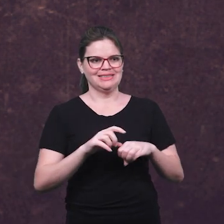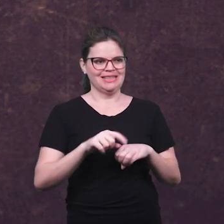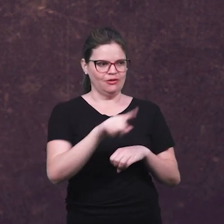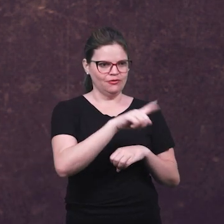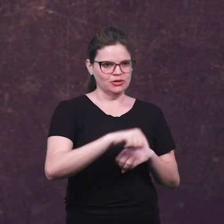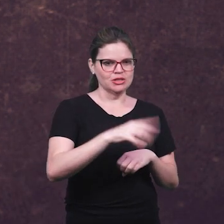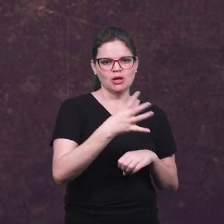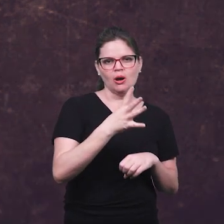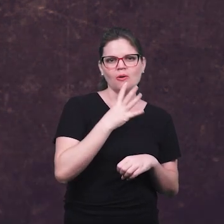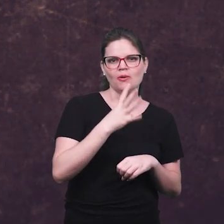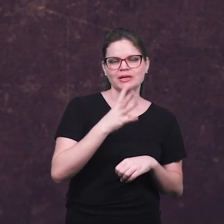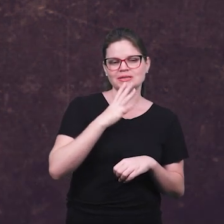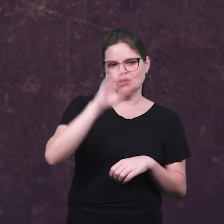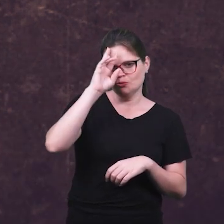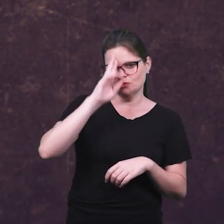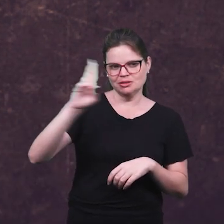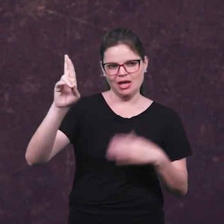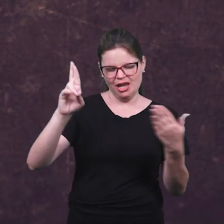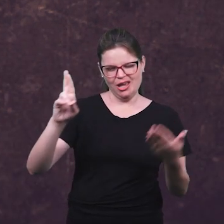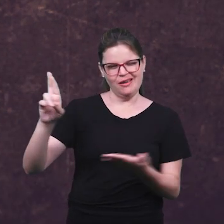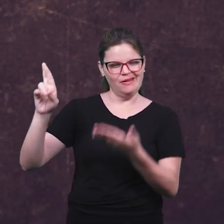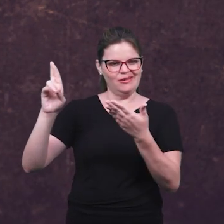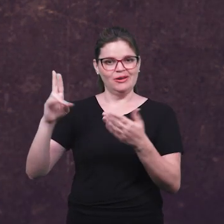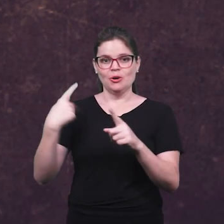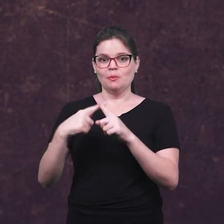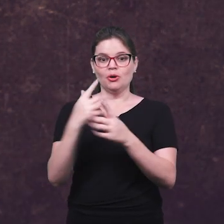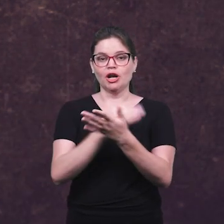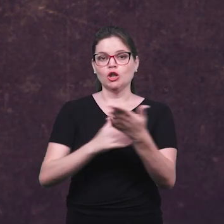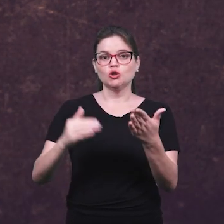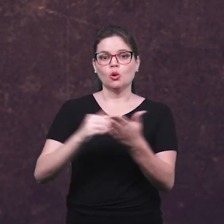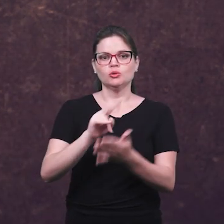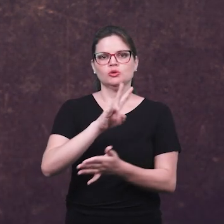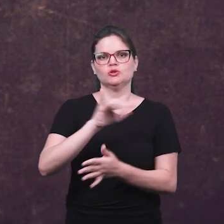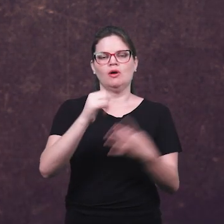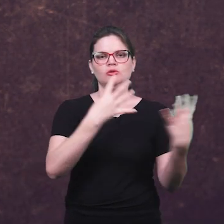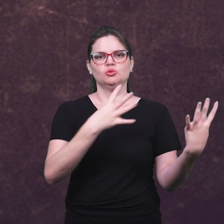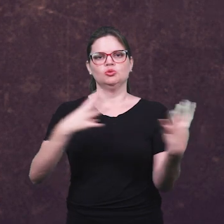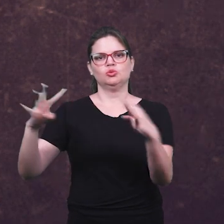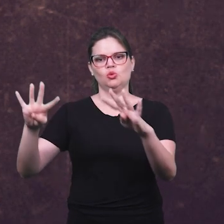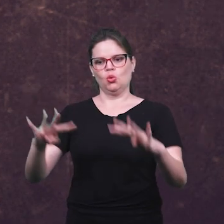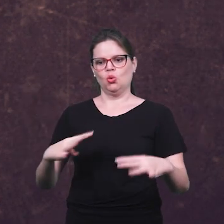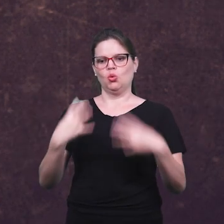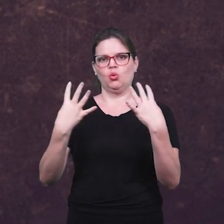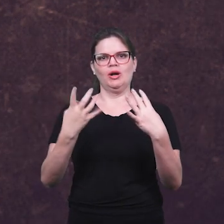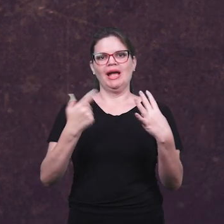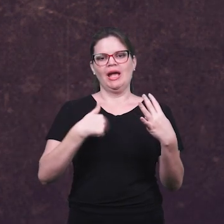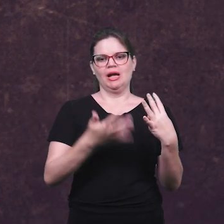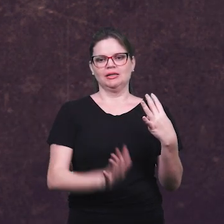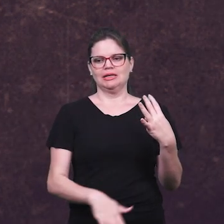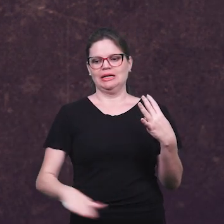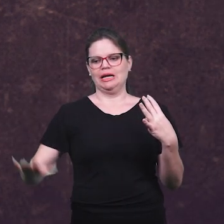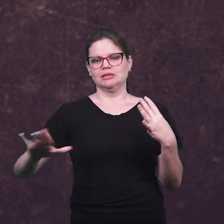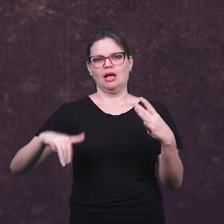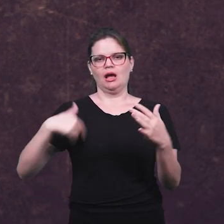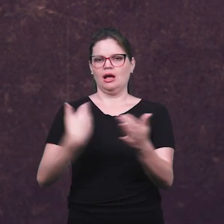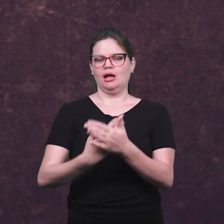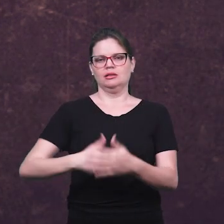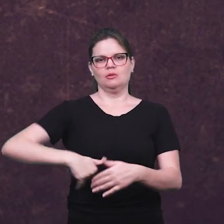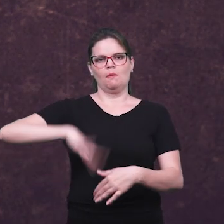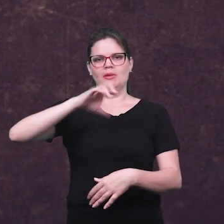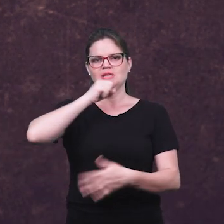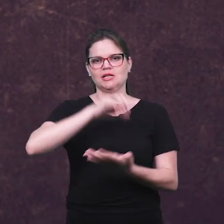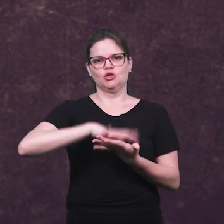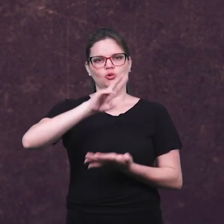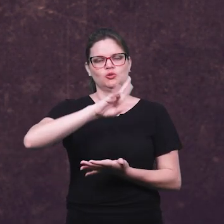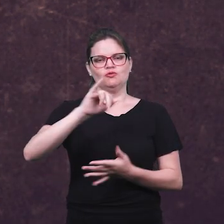dizendo, conhecei o Senhor. Porque todos me conhecerão, desde o mais pequeno deles até o maior, diz o